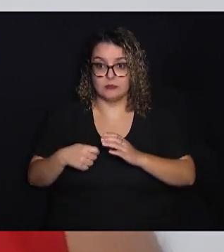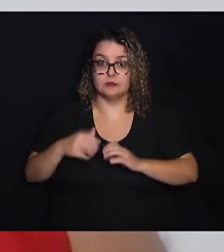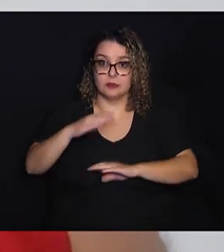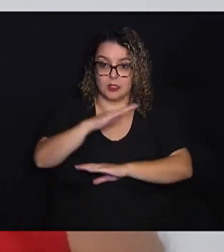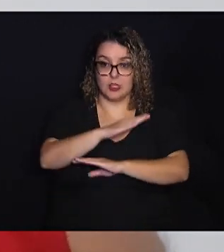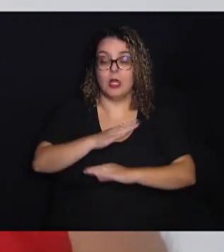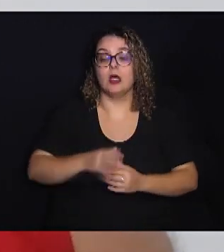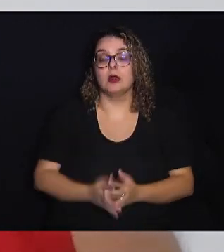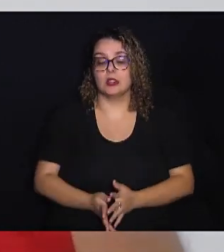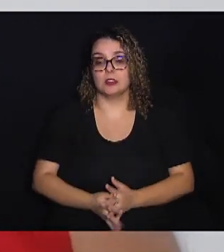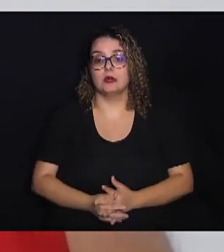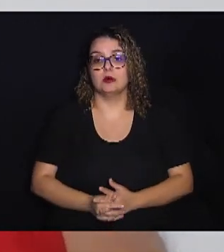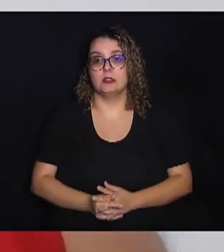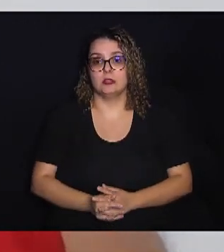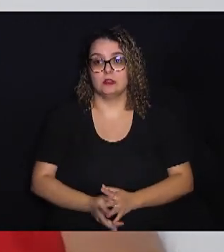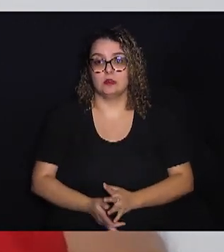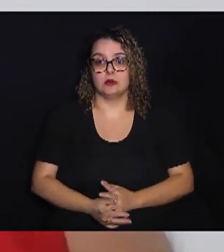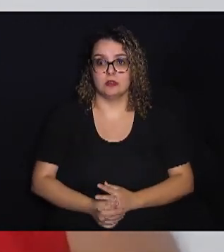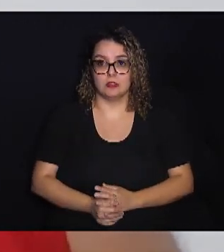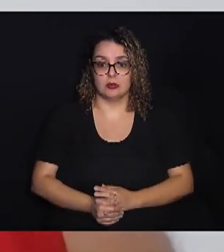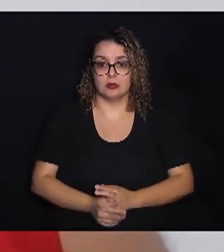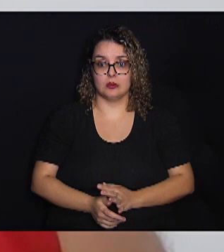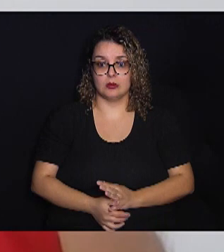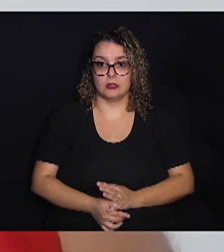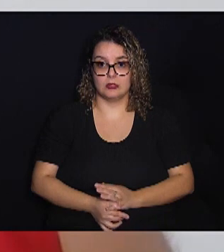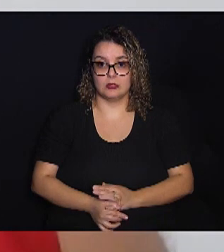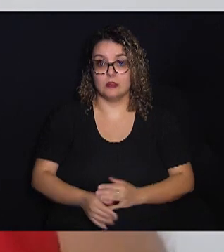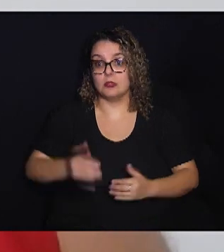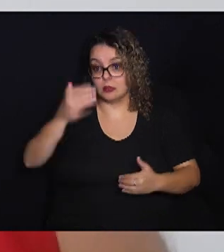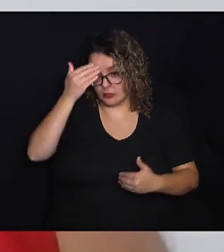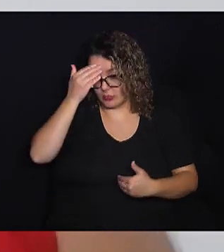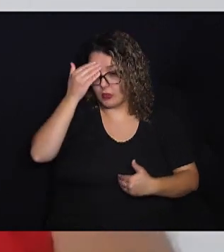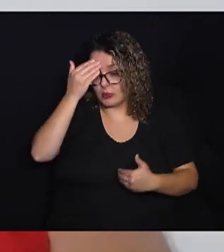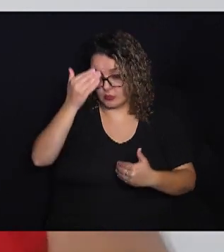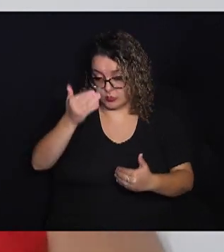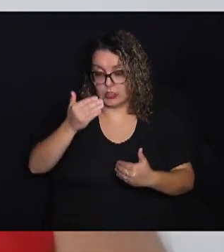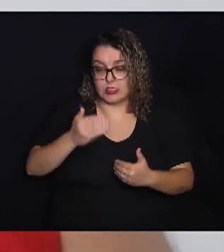e para dar o agradecimento